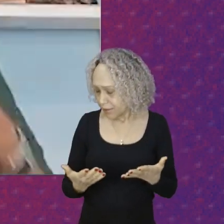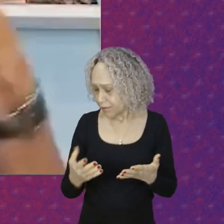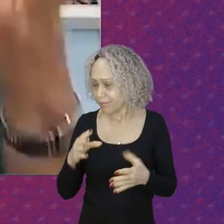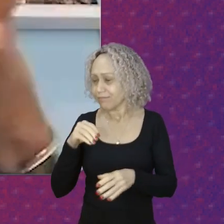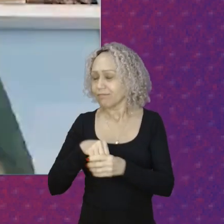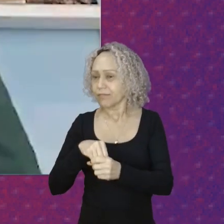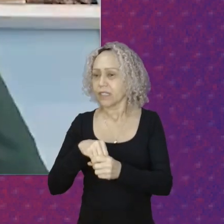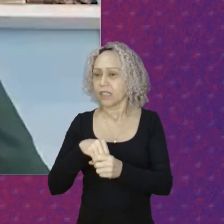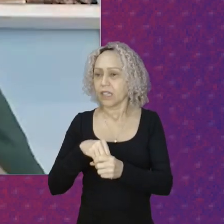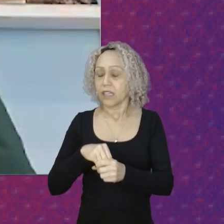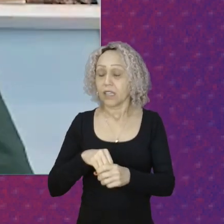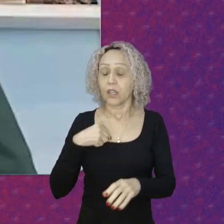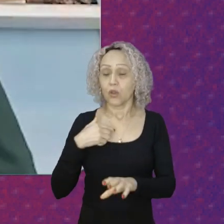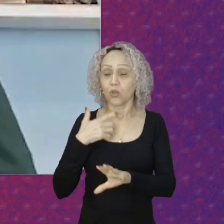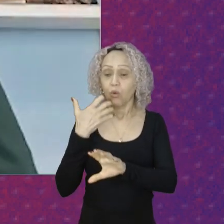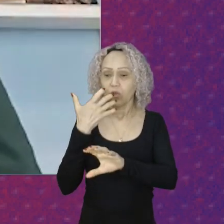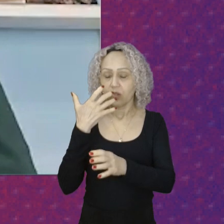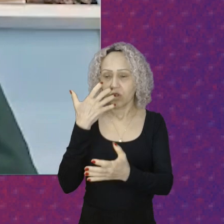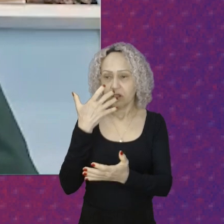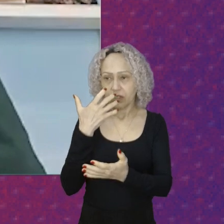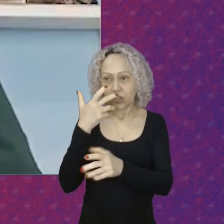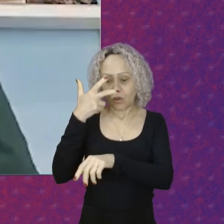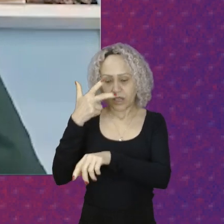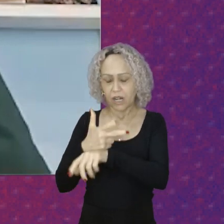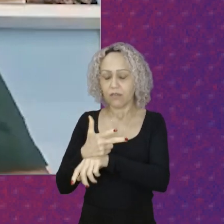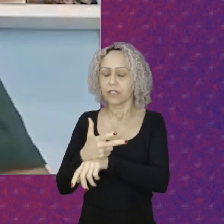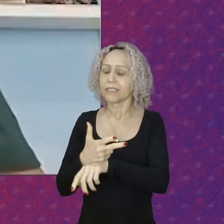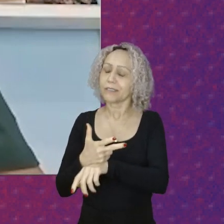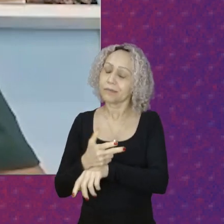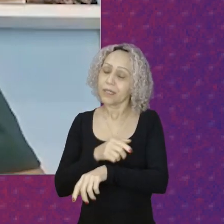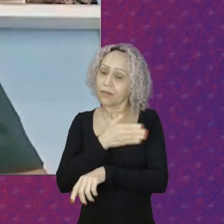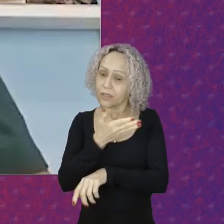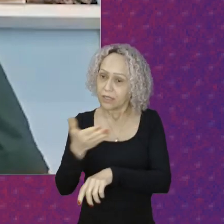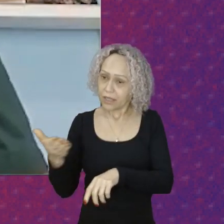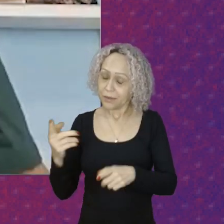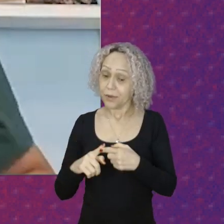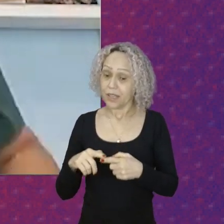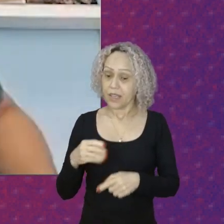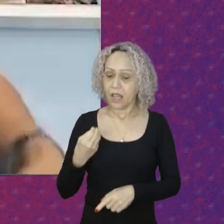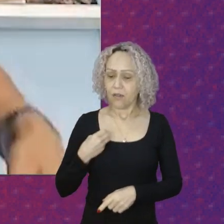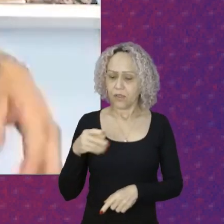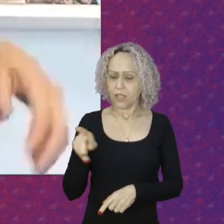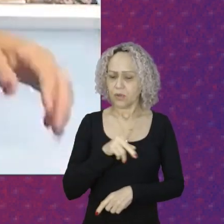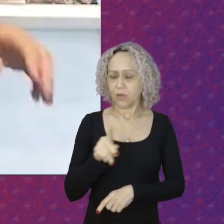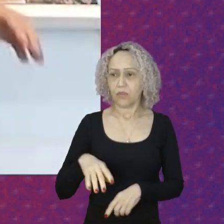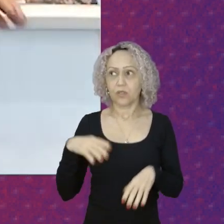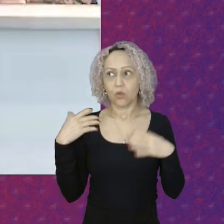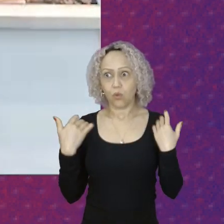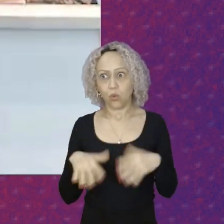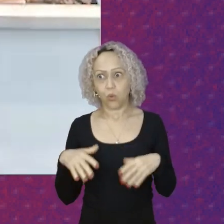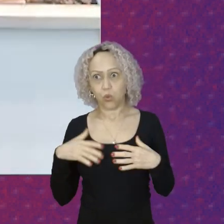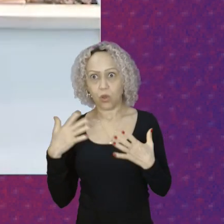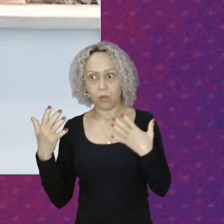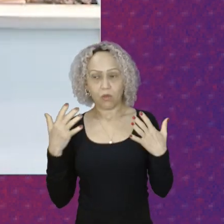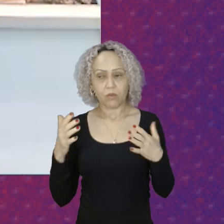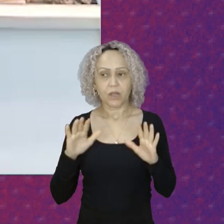como eu disse, a vida de professora e de diretora de escola é bem corrida. E eu trouxe alguns livros que eu queria mostrar para